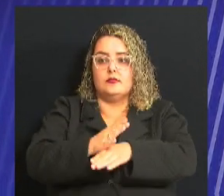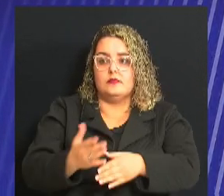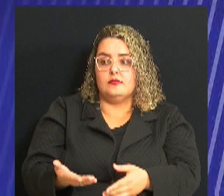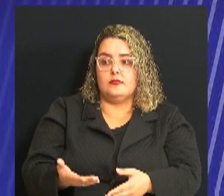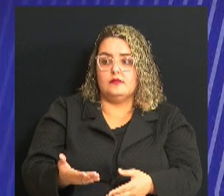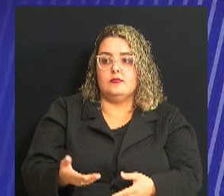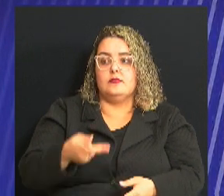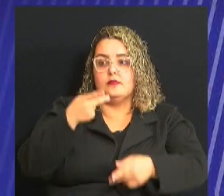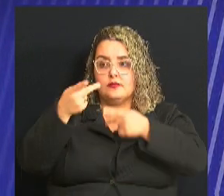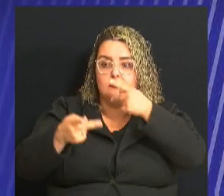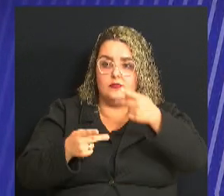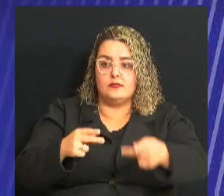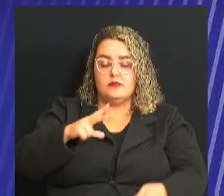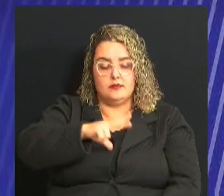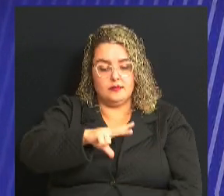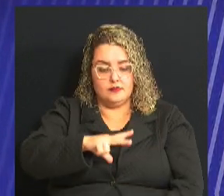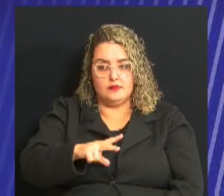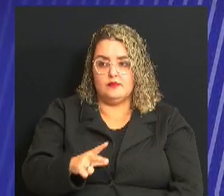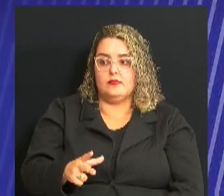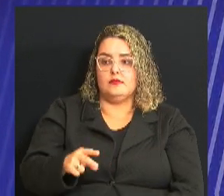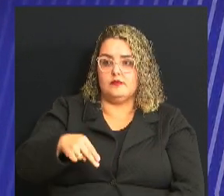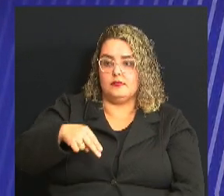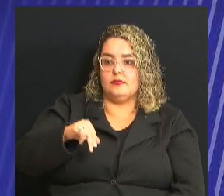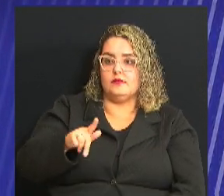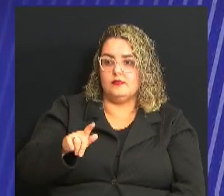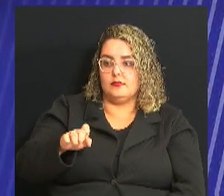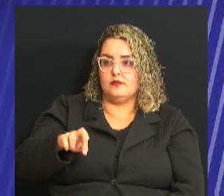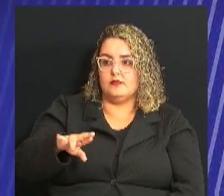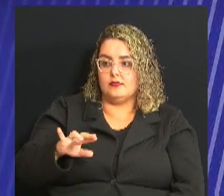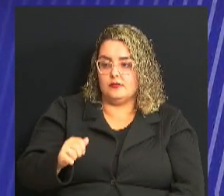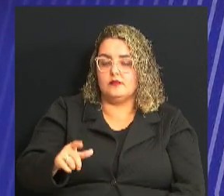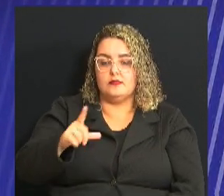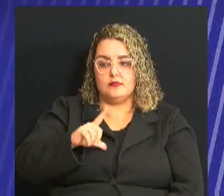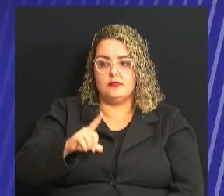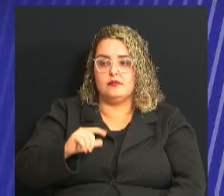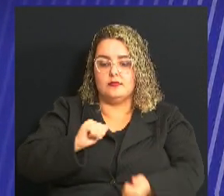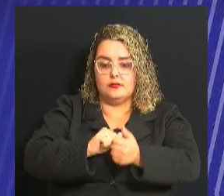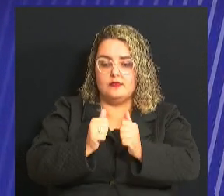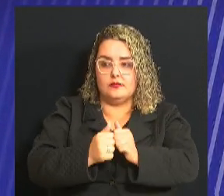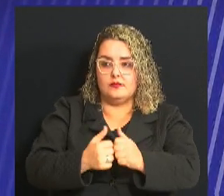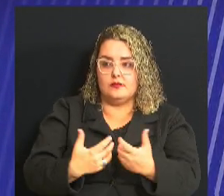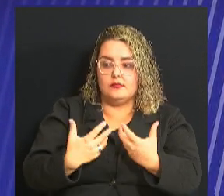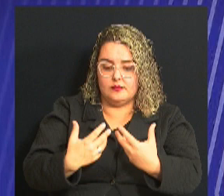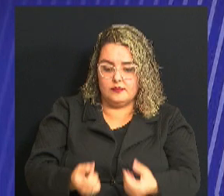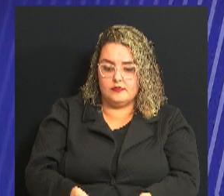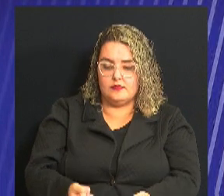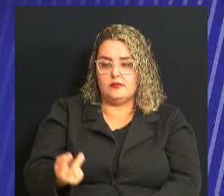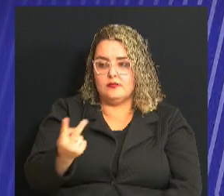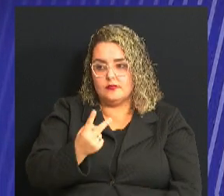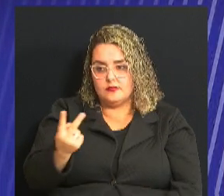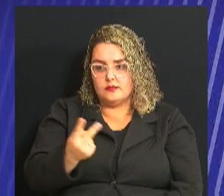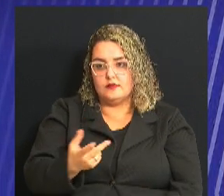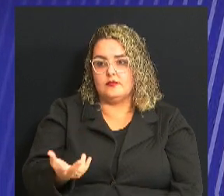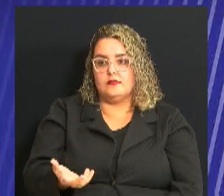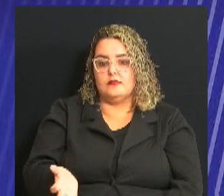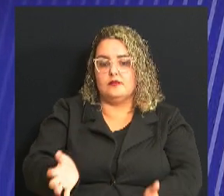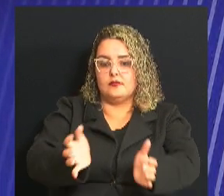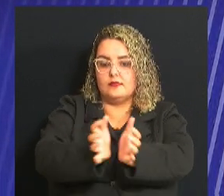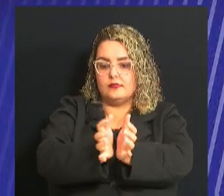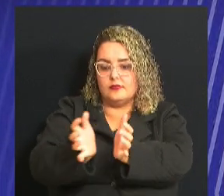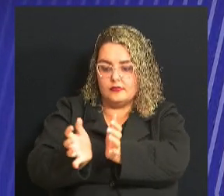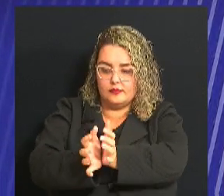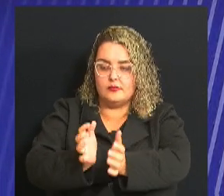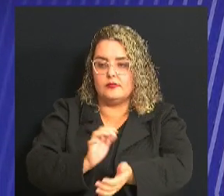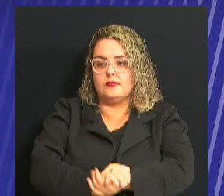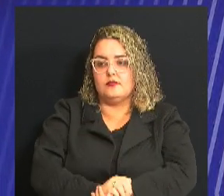de Nigéria que Campinas tinha as condições adequadas para abrigar as duas seleções. Também se formou